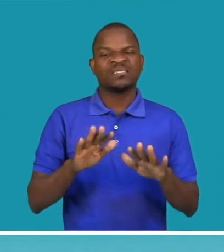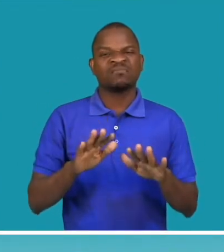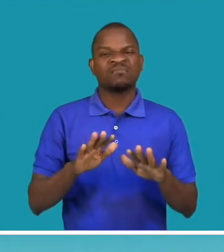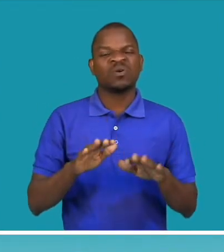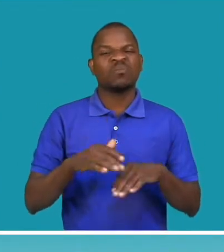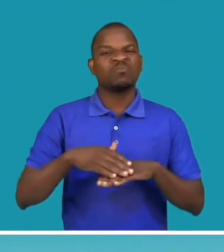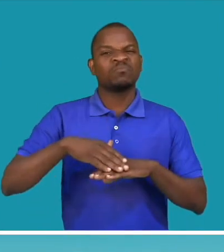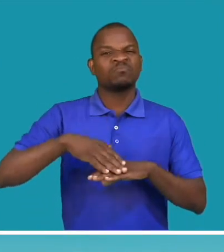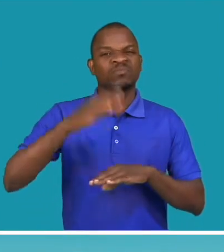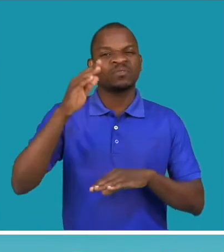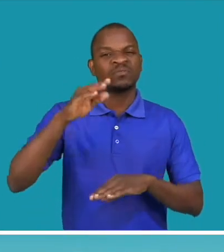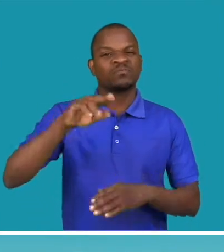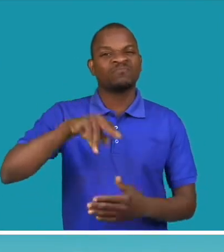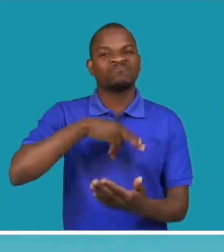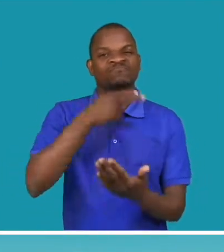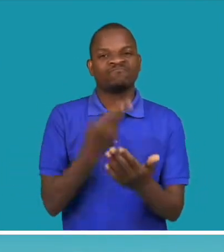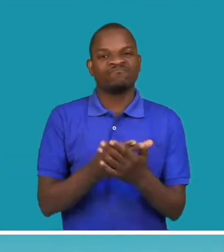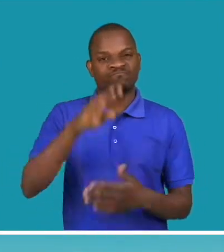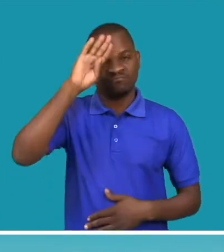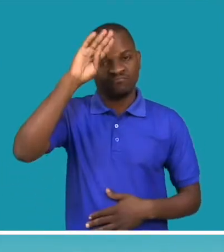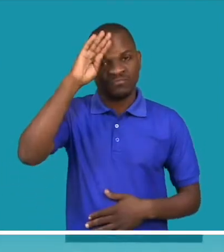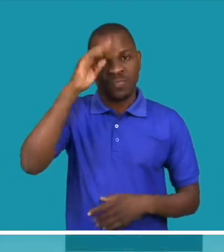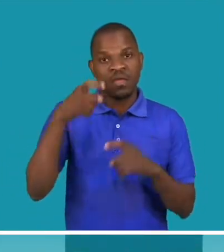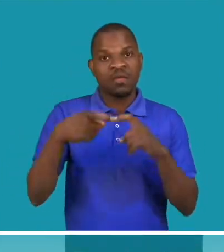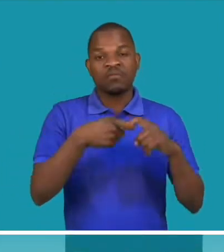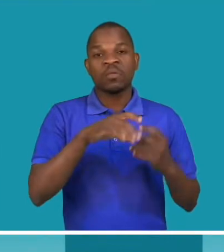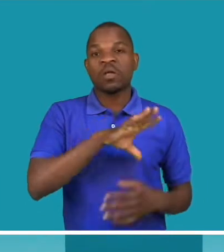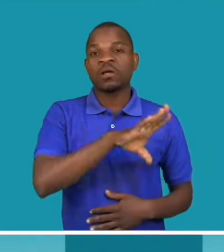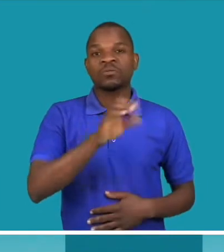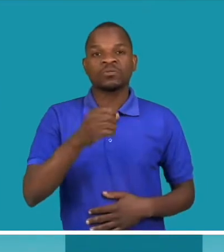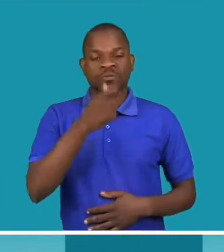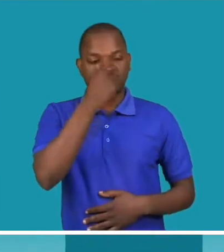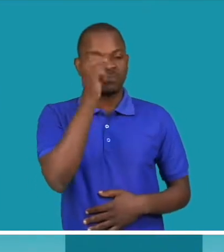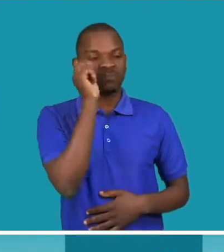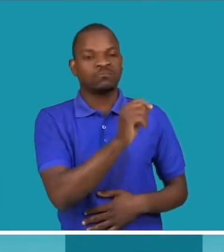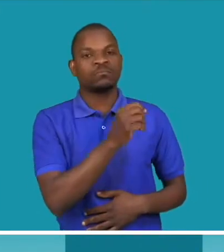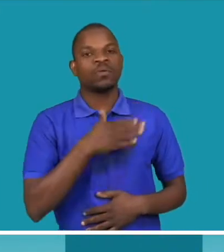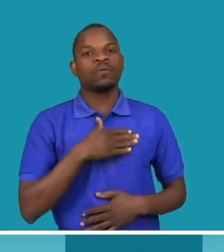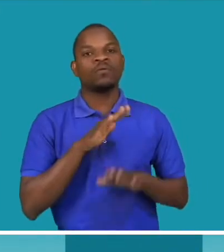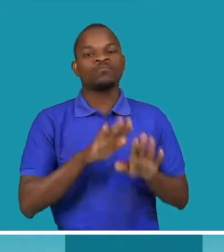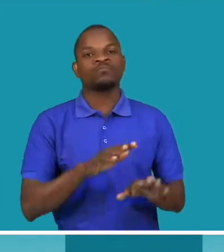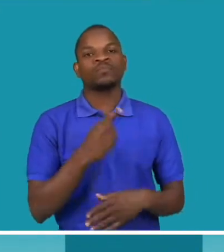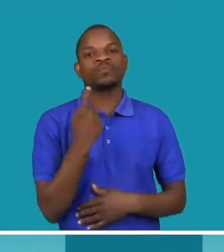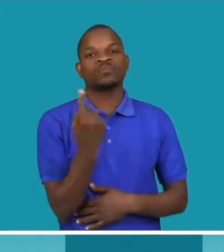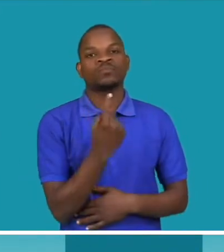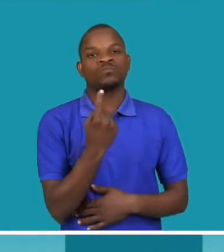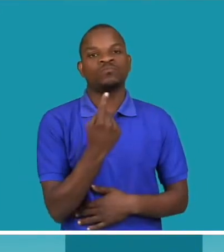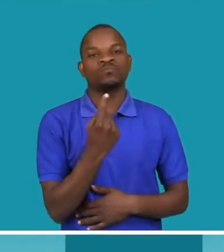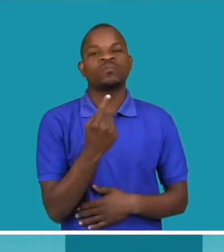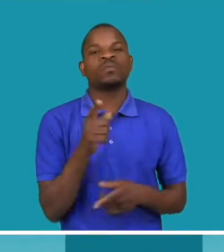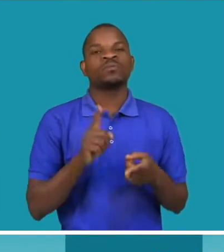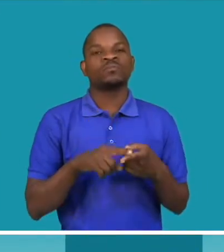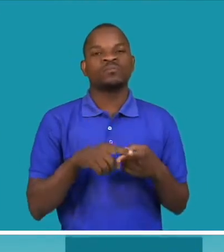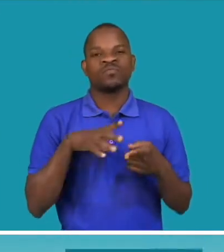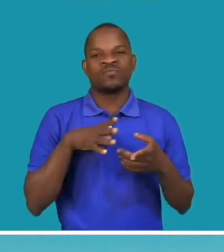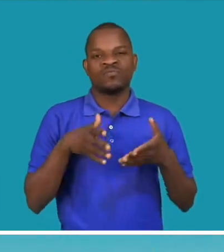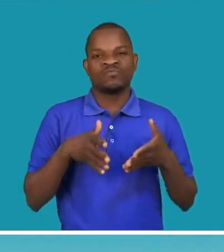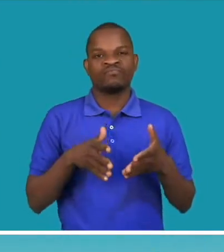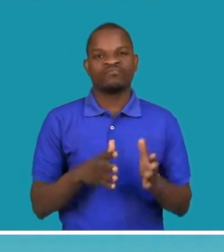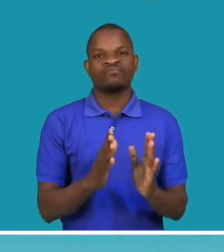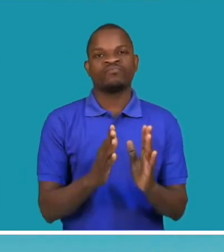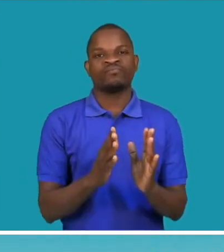eu fiquei muito doente e a família toda me abandonou. Me deixou sozinha e quer me criar, porque